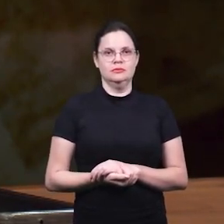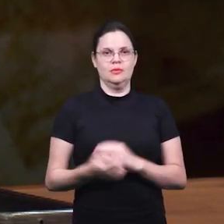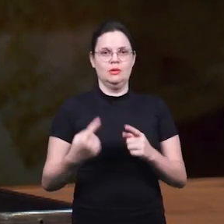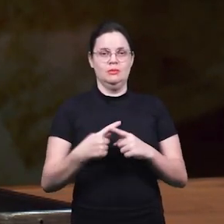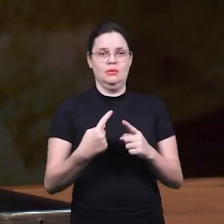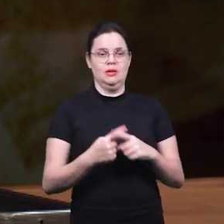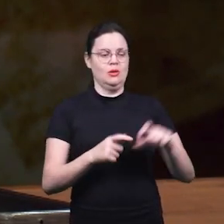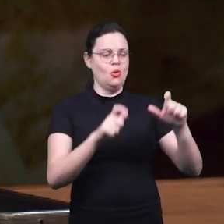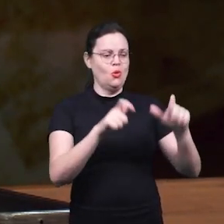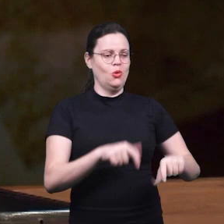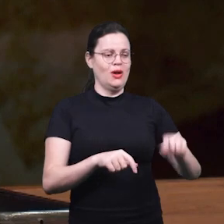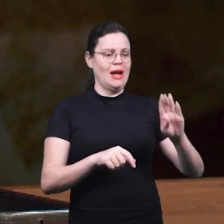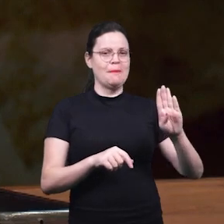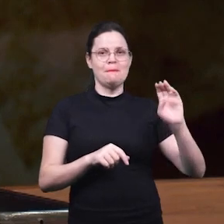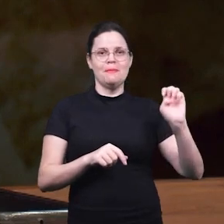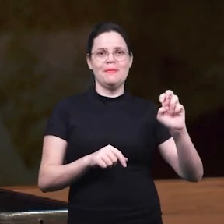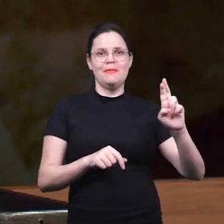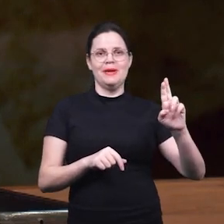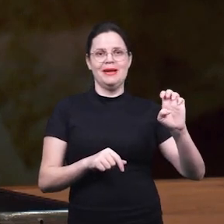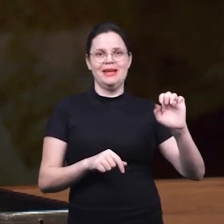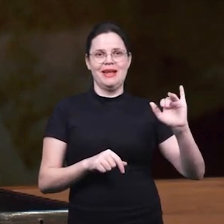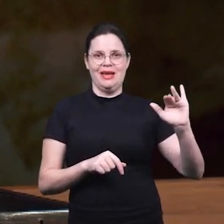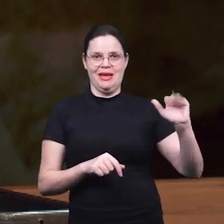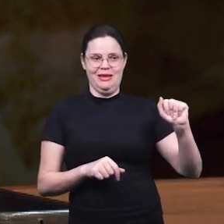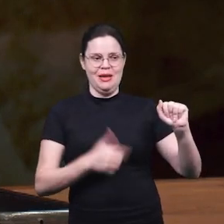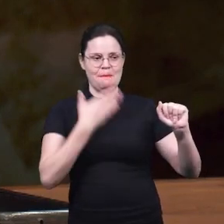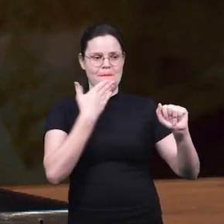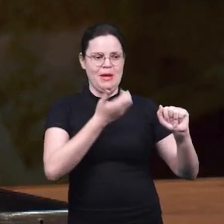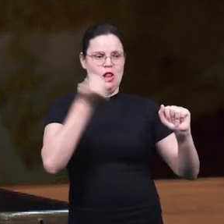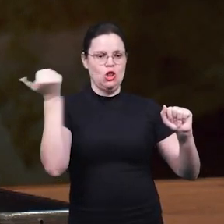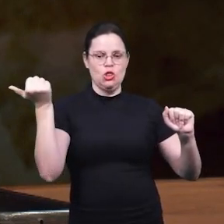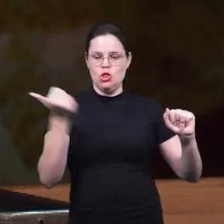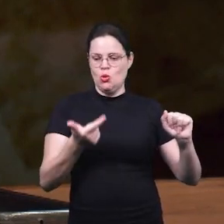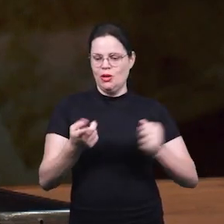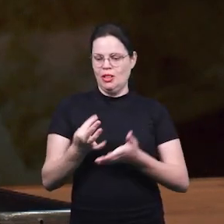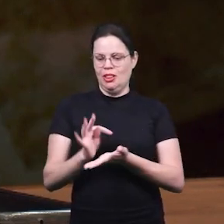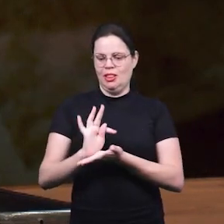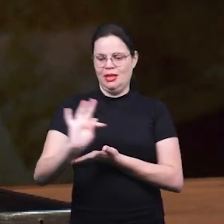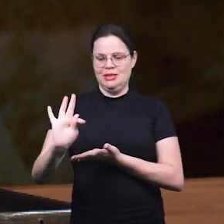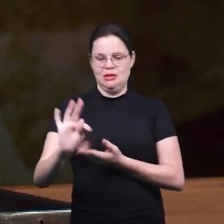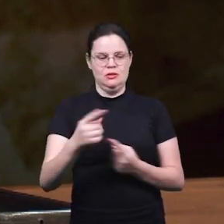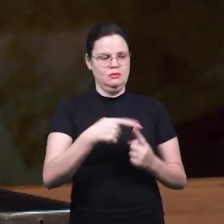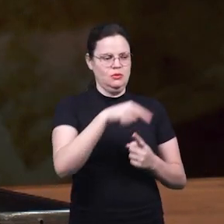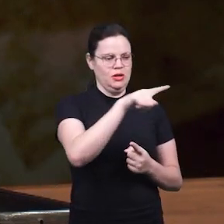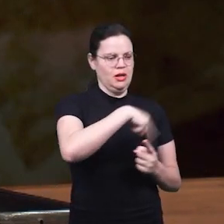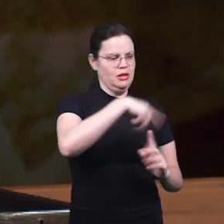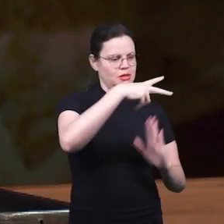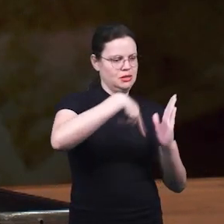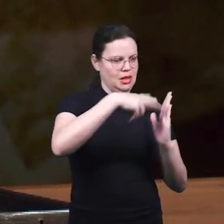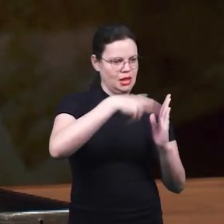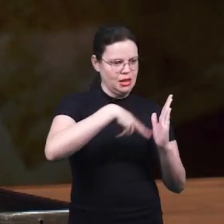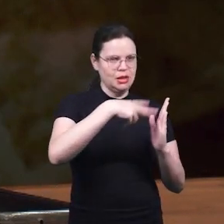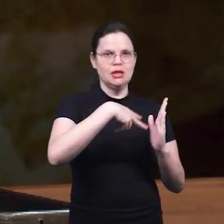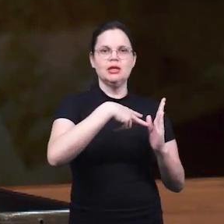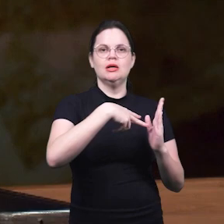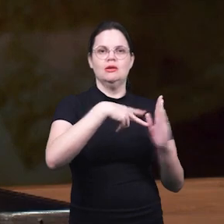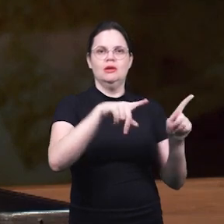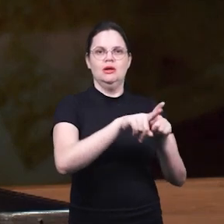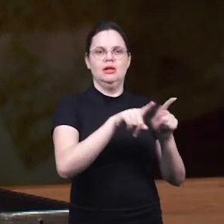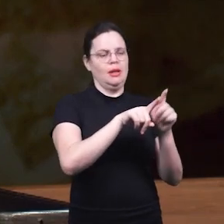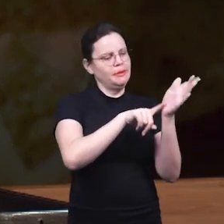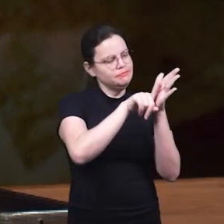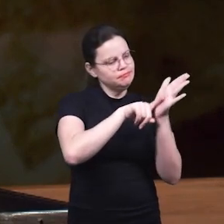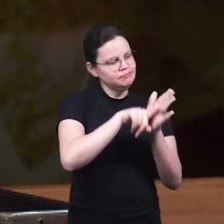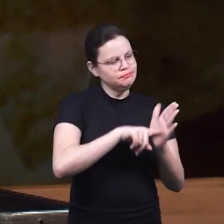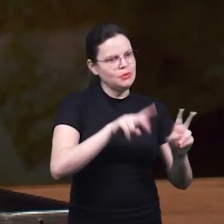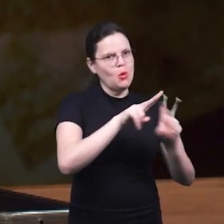de Bereia eram mais nobres que os de Tessalônica, porque liam e examinavam nas Escrituras. Ali